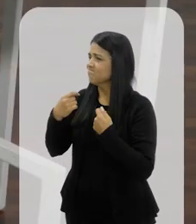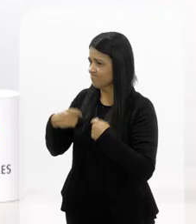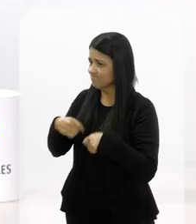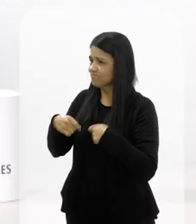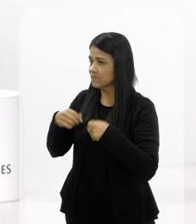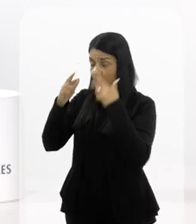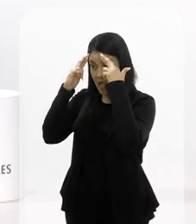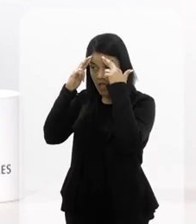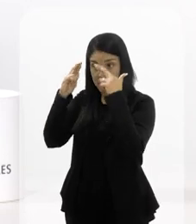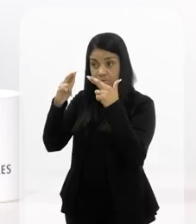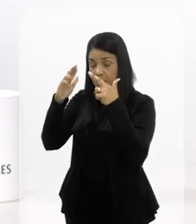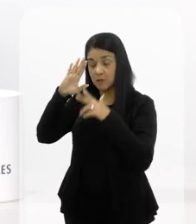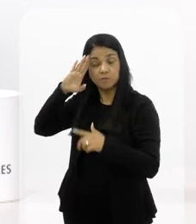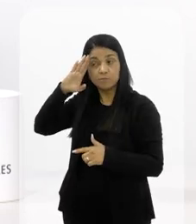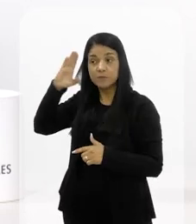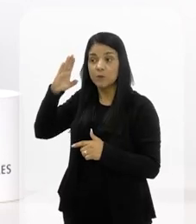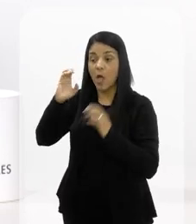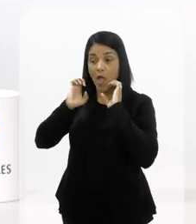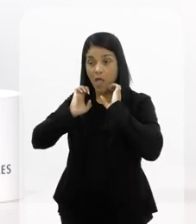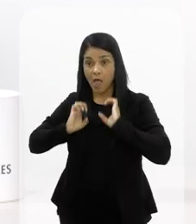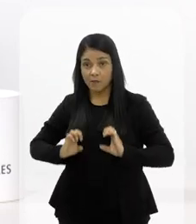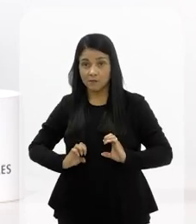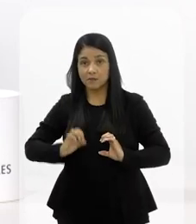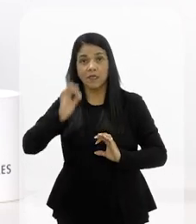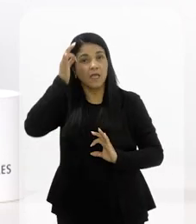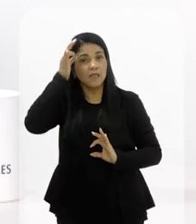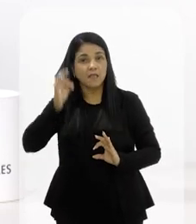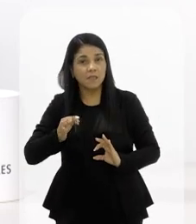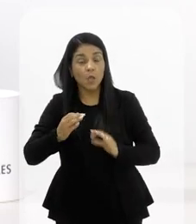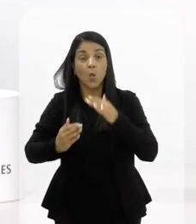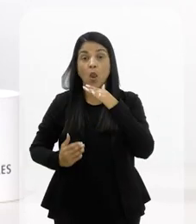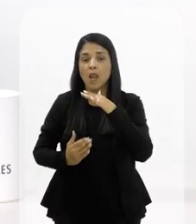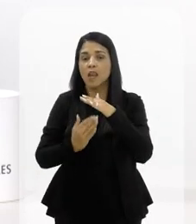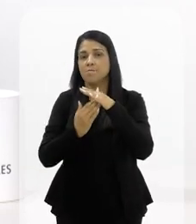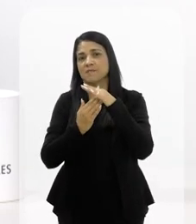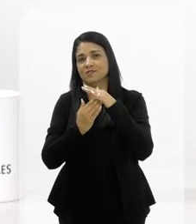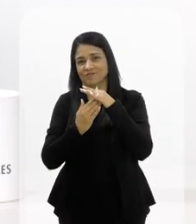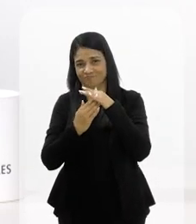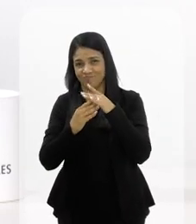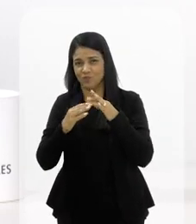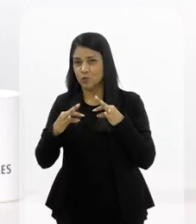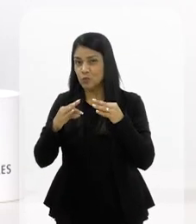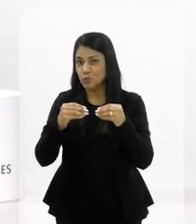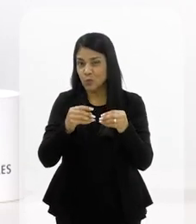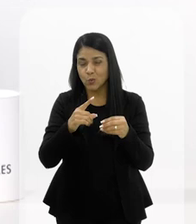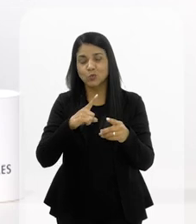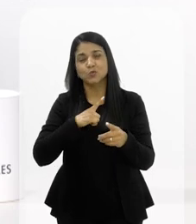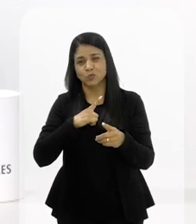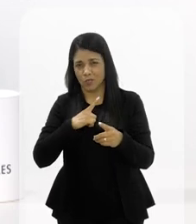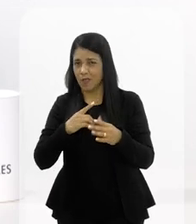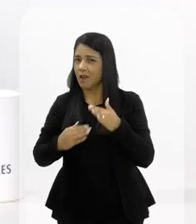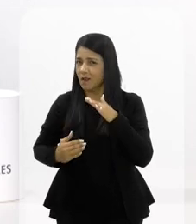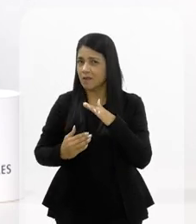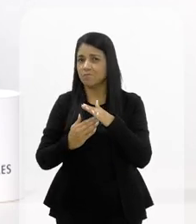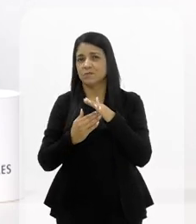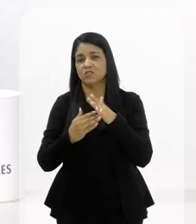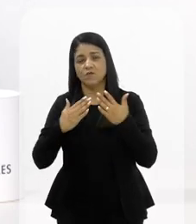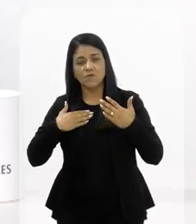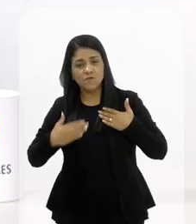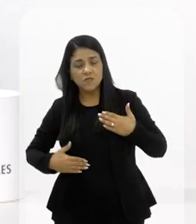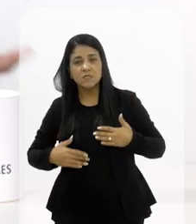necessário sempre ter respeito né ter ética entender as limitações muitas vezes todos nós trabalhamos com limitações